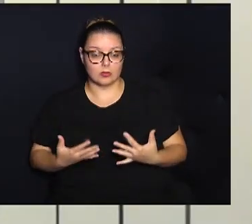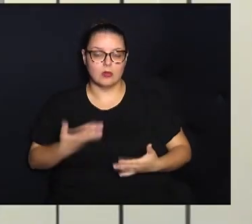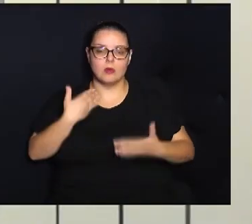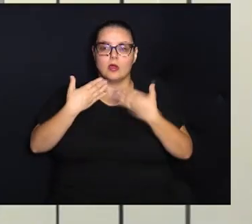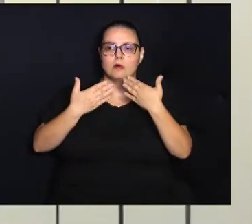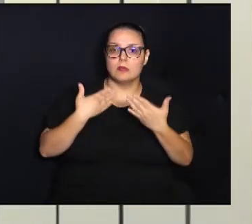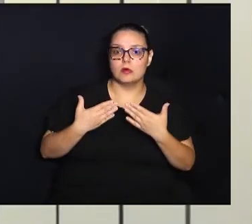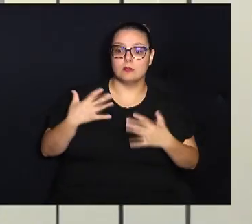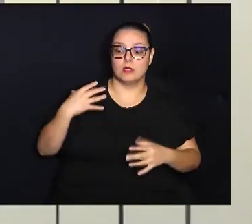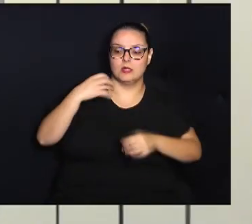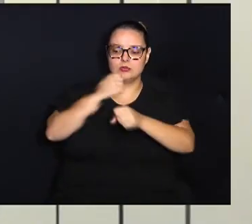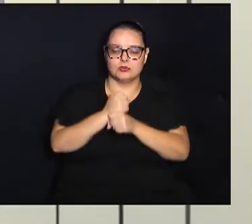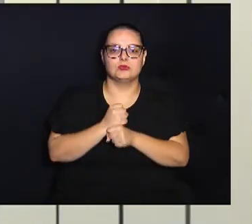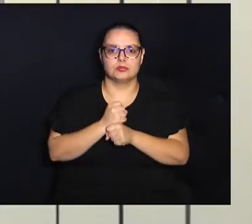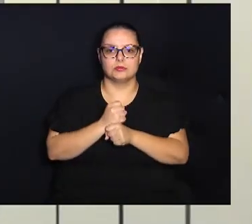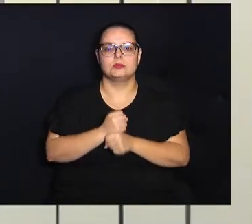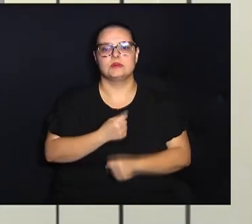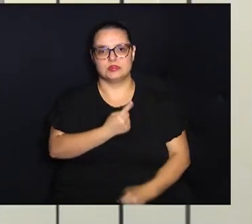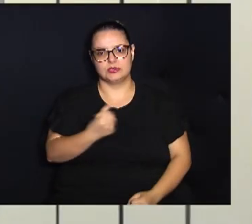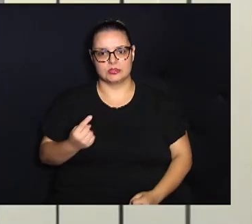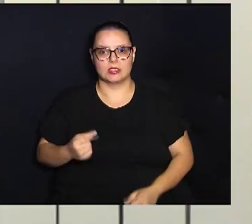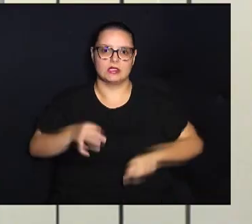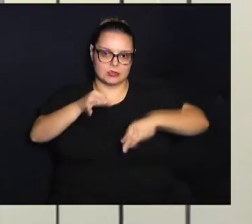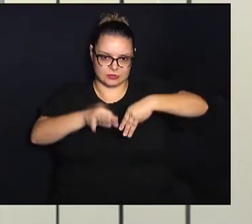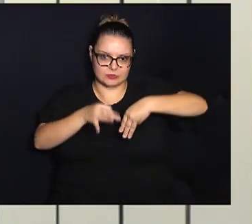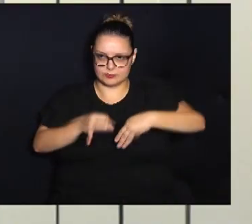aí as atividades de cada magistrado.